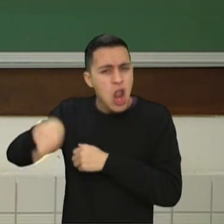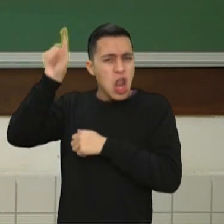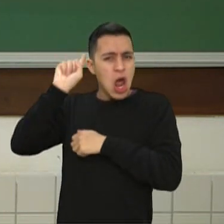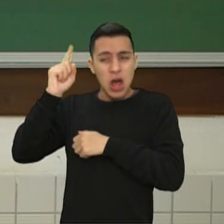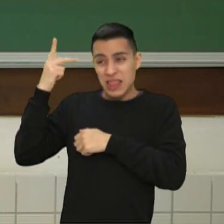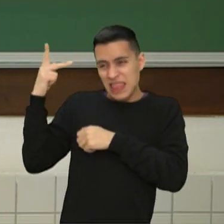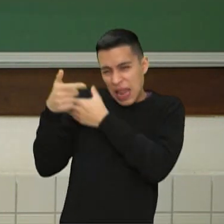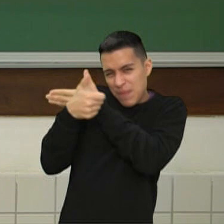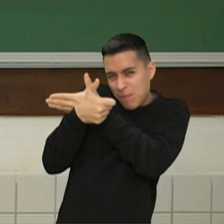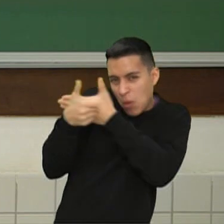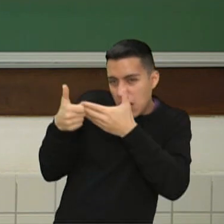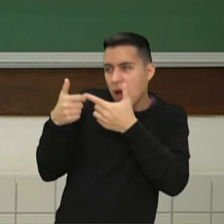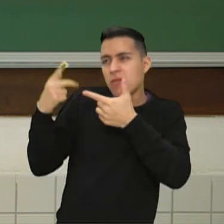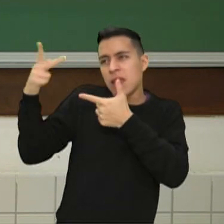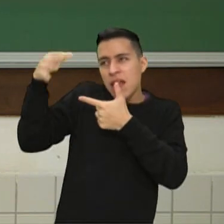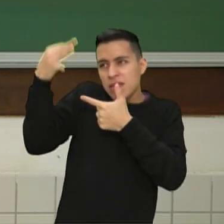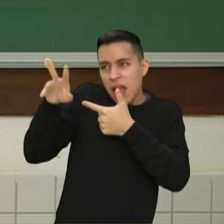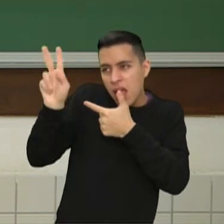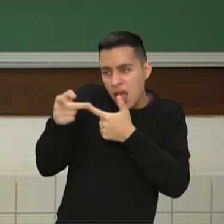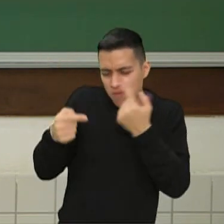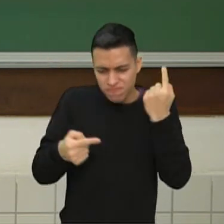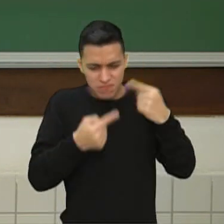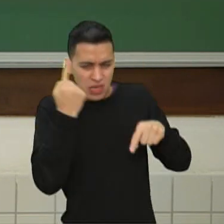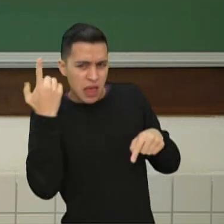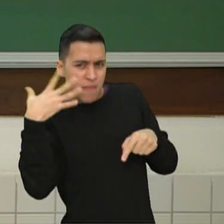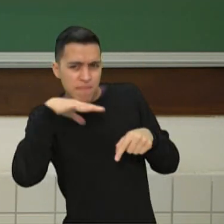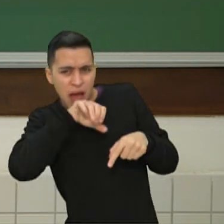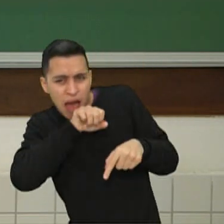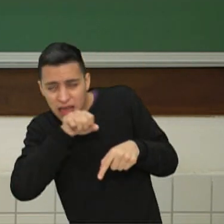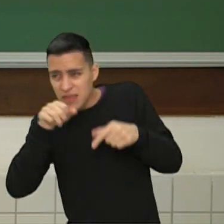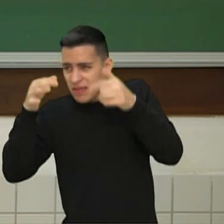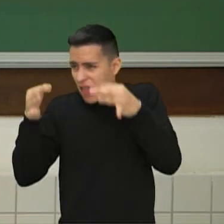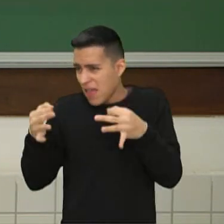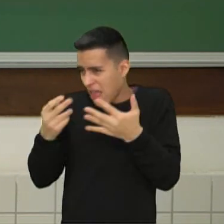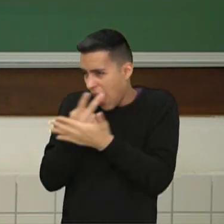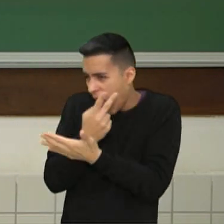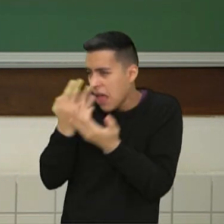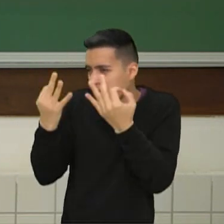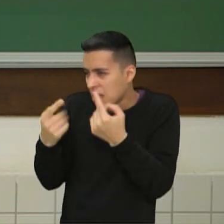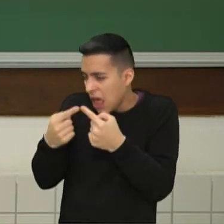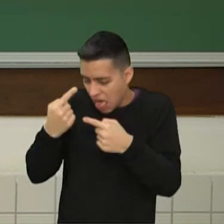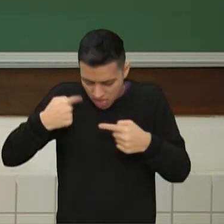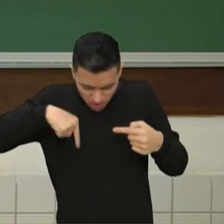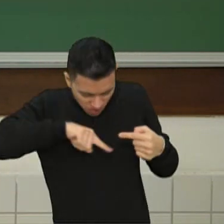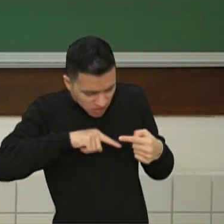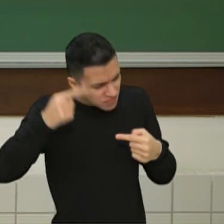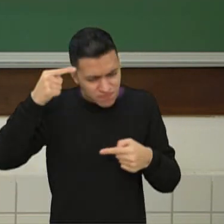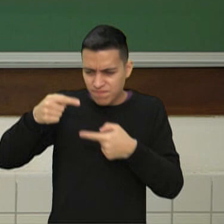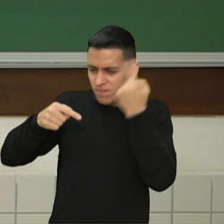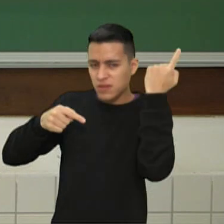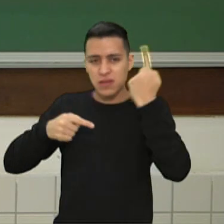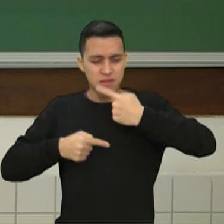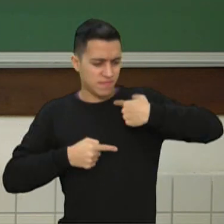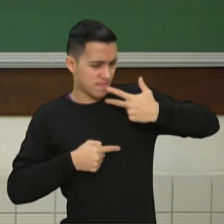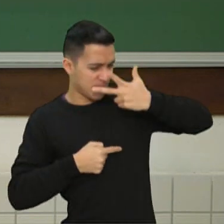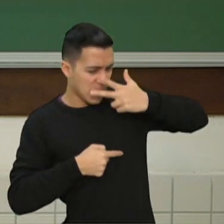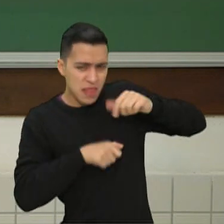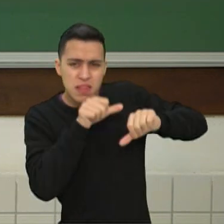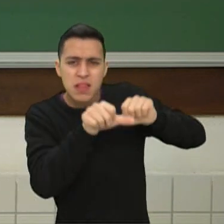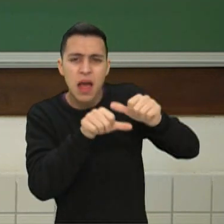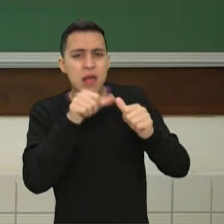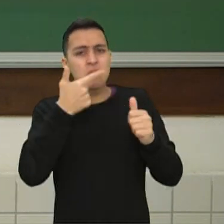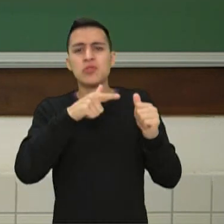uma moral, tinham do que é certo e errado, não é o que os nossos pais pensam que é certo e errado, que não é o que nós pensamos que é certo e errado. Então não existe uma